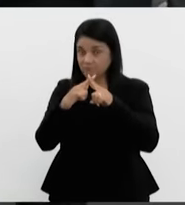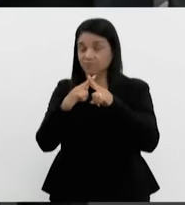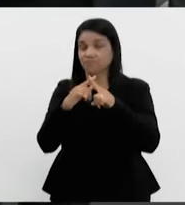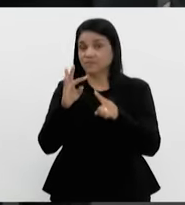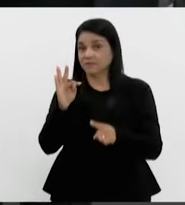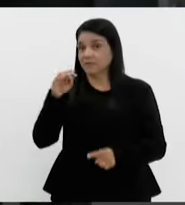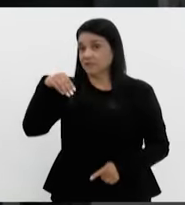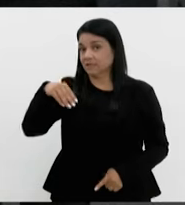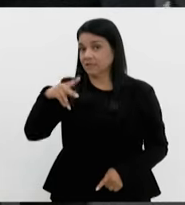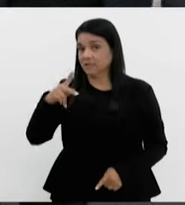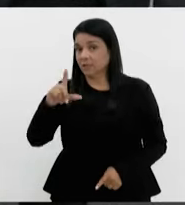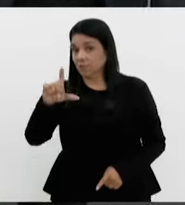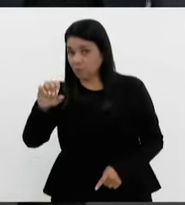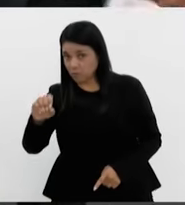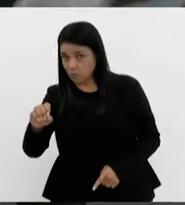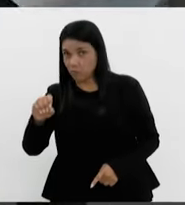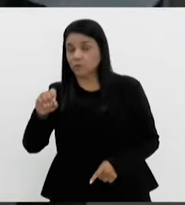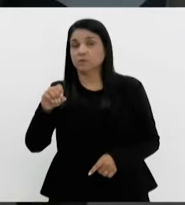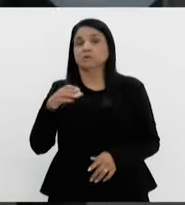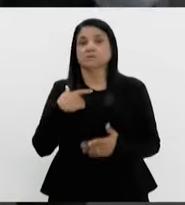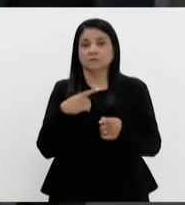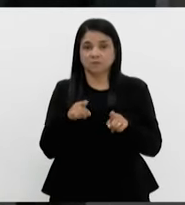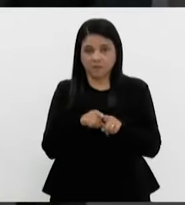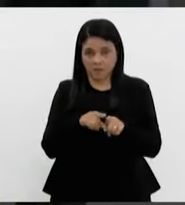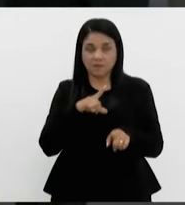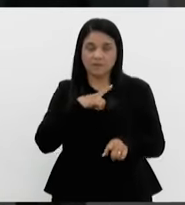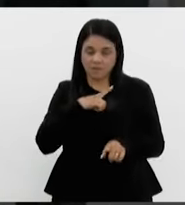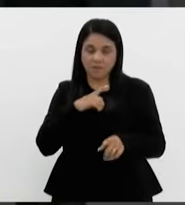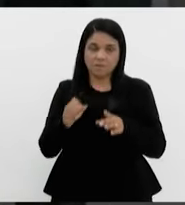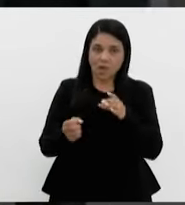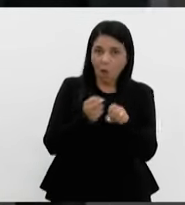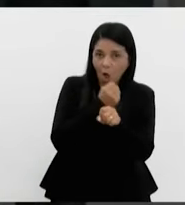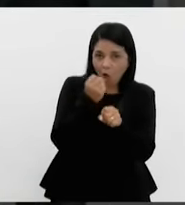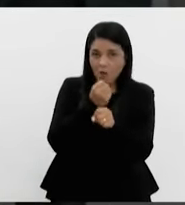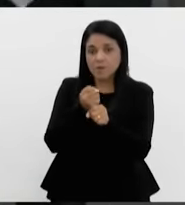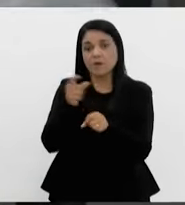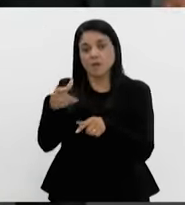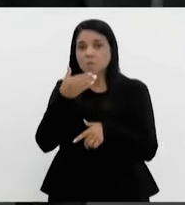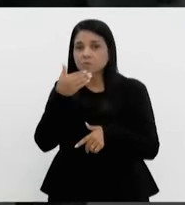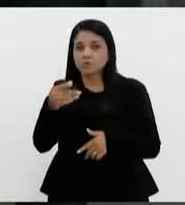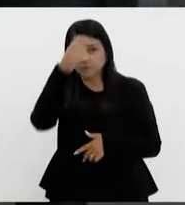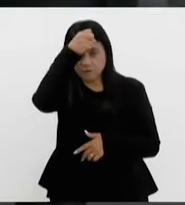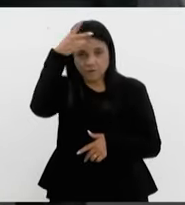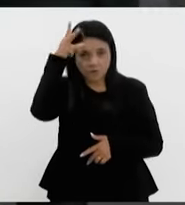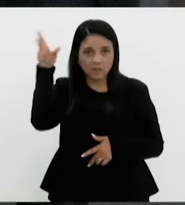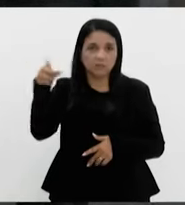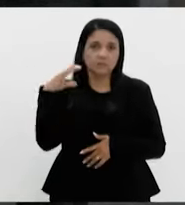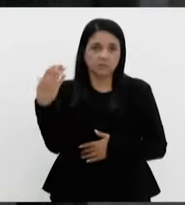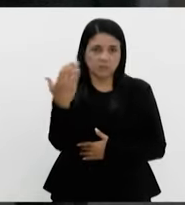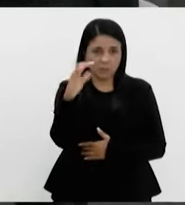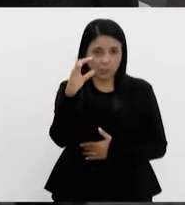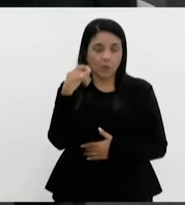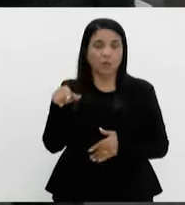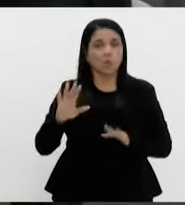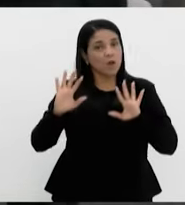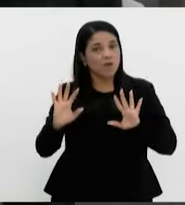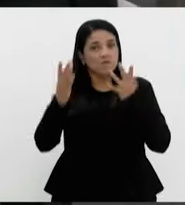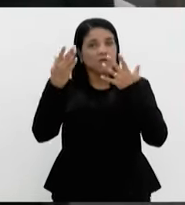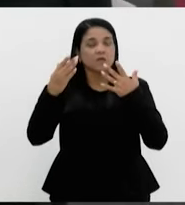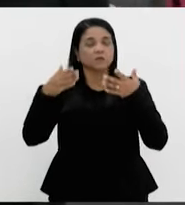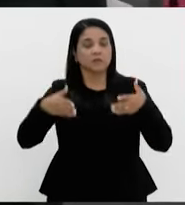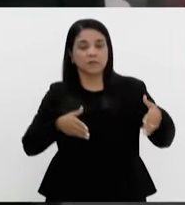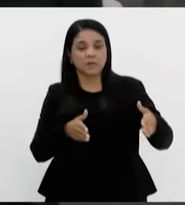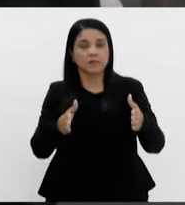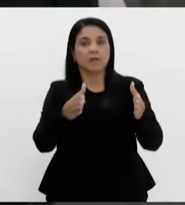nome do prefeito Axel Grael, que seja realizado um grande evento em Niterói, no Caminho Niemeyer, onde será construído